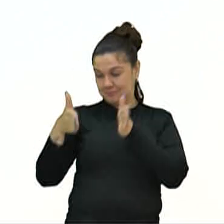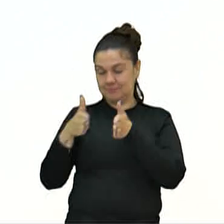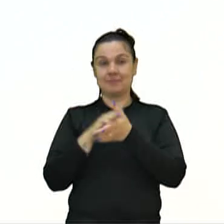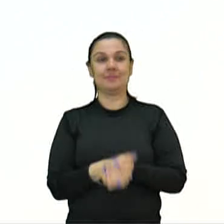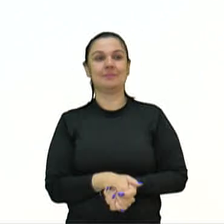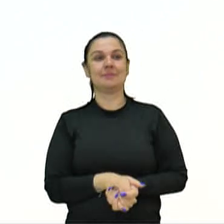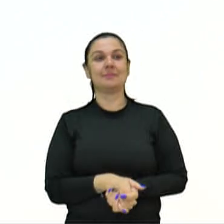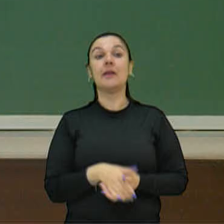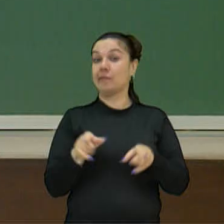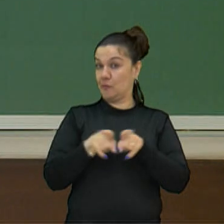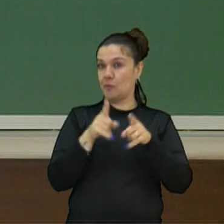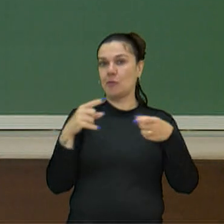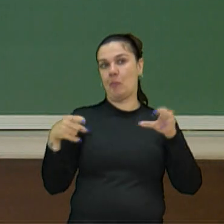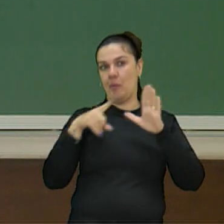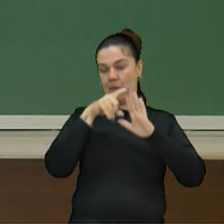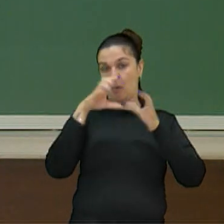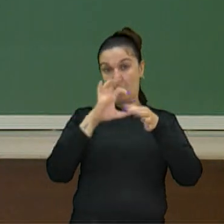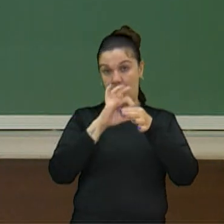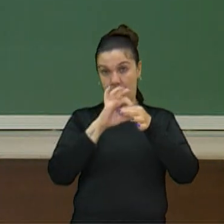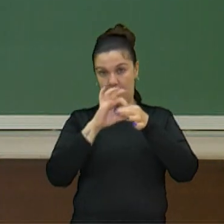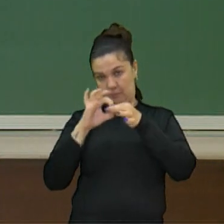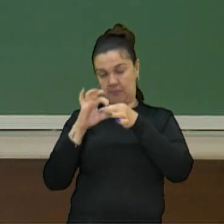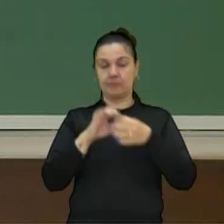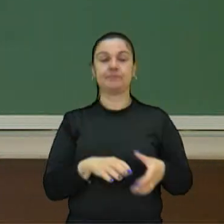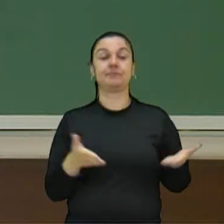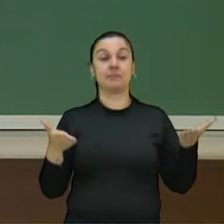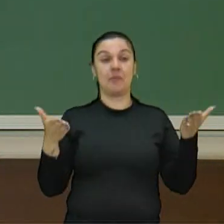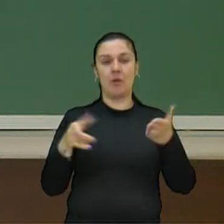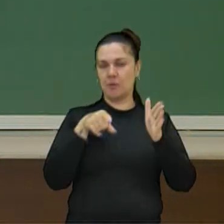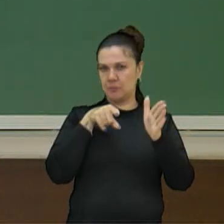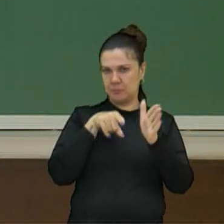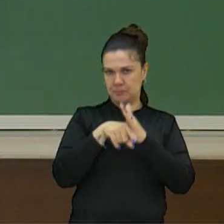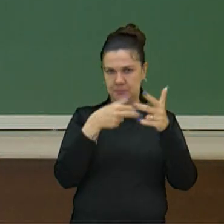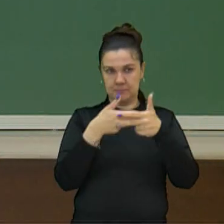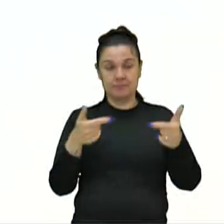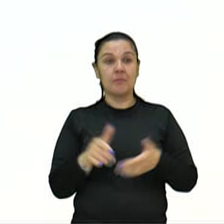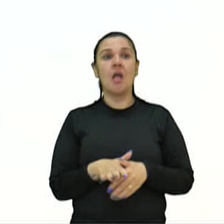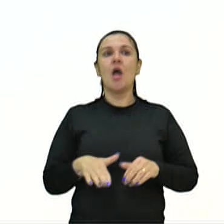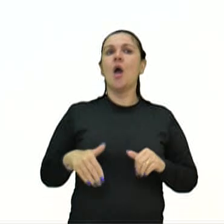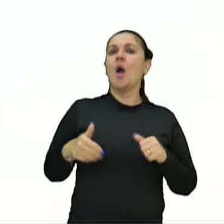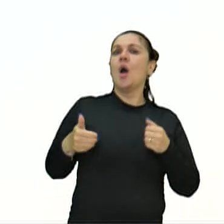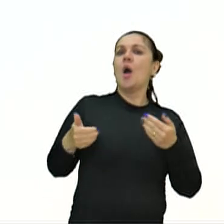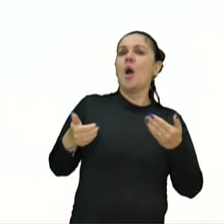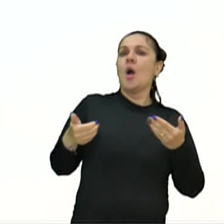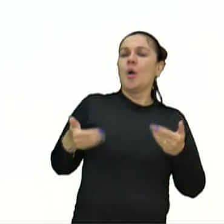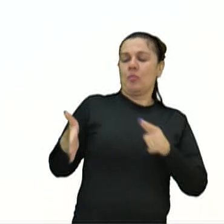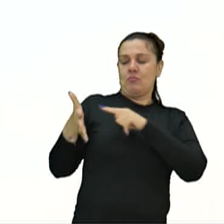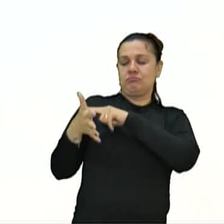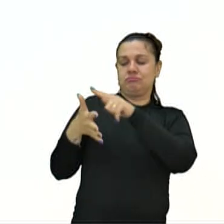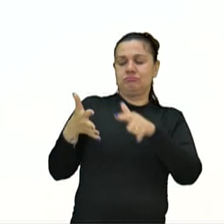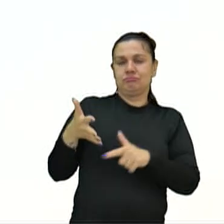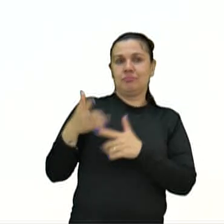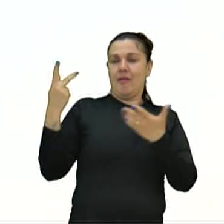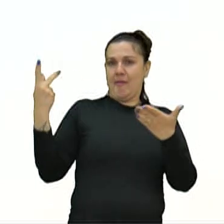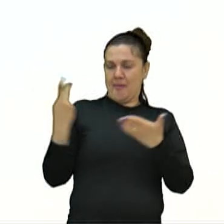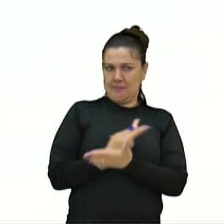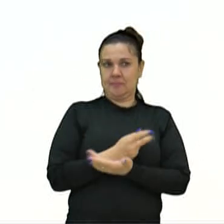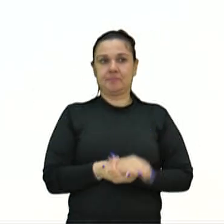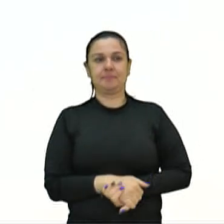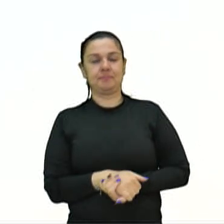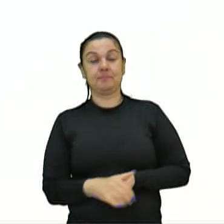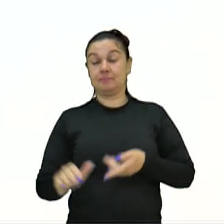inclusive aqui no caso da bactéria, tá? Um quiz sobre isso então, gente. Qual das alternativas abaixo está